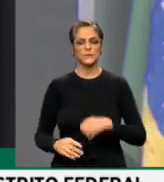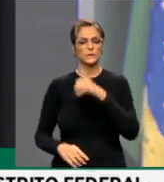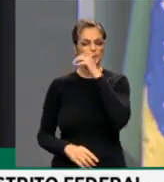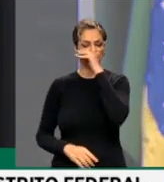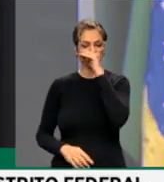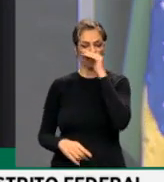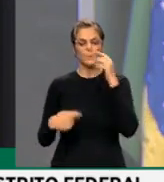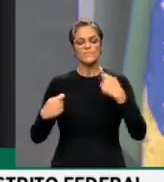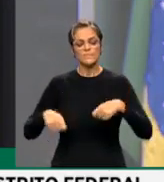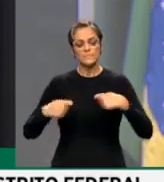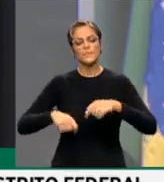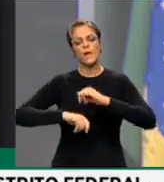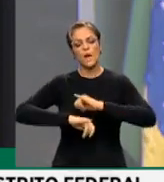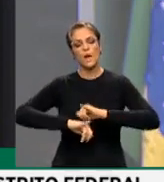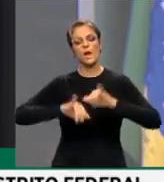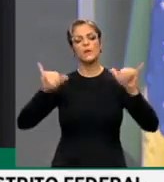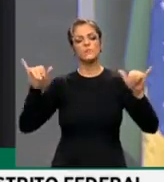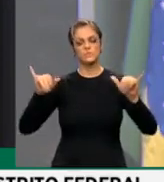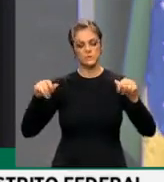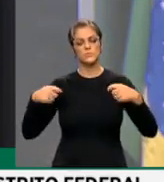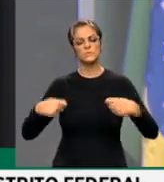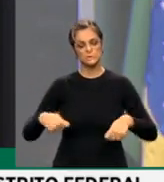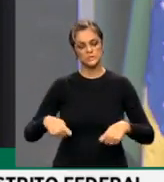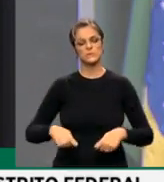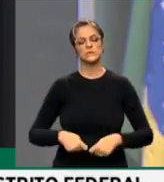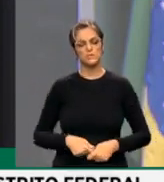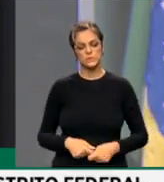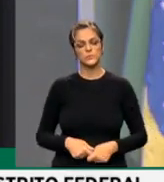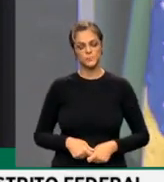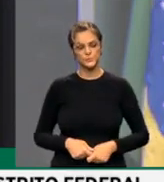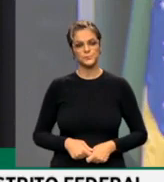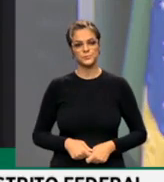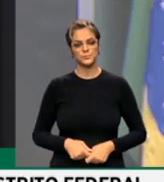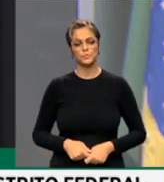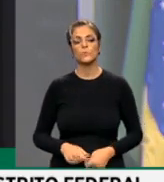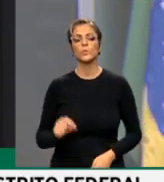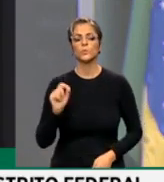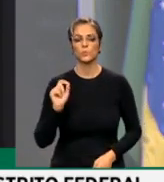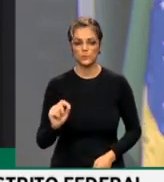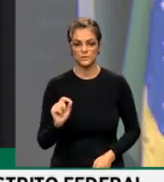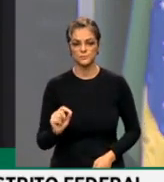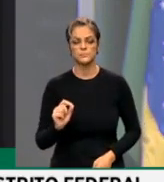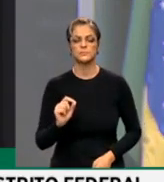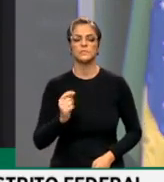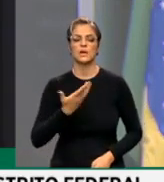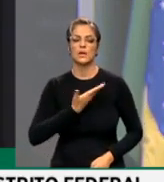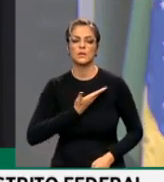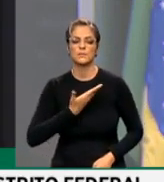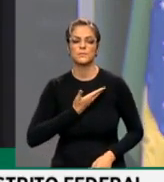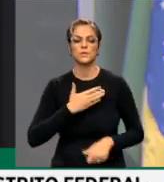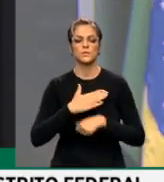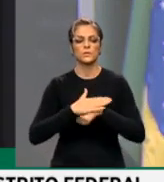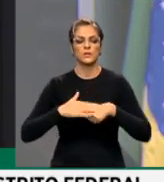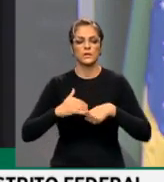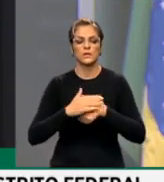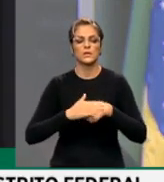eu acho que tem que ser feito. Fazer o registro a um querido amigo político